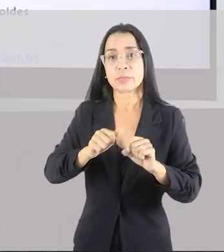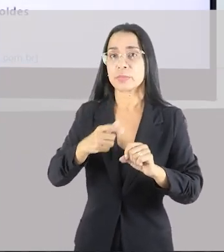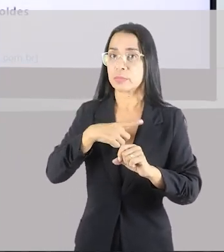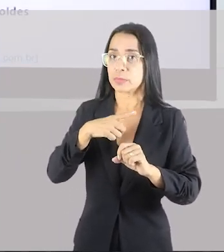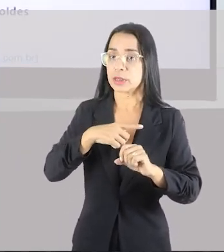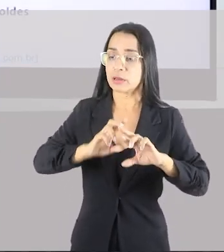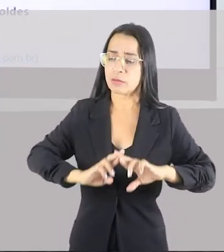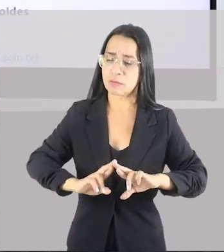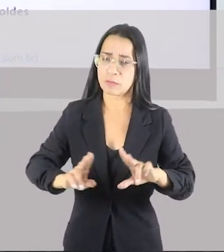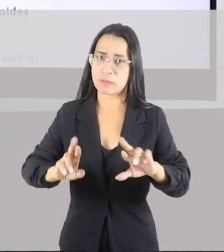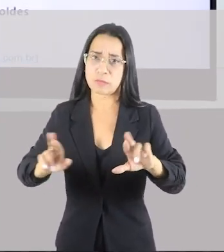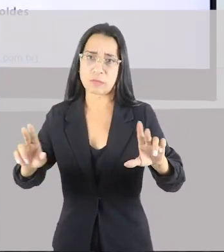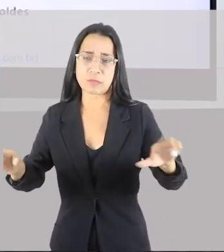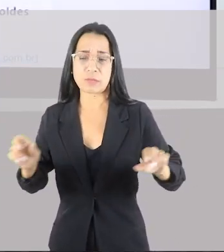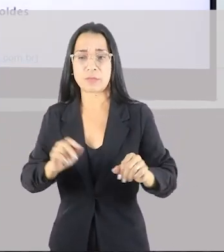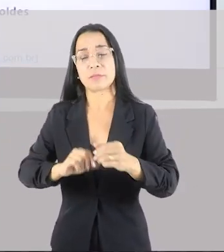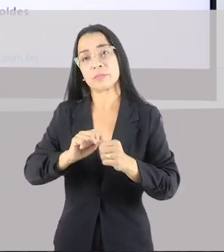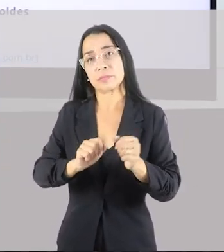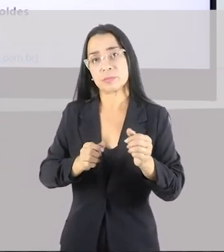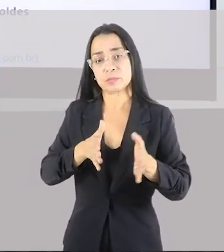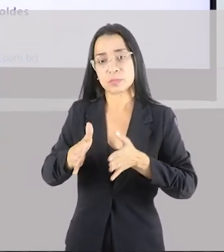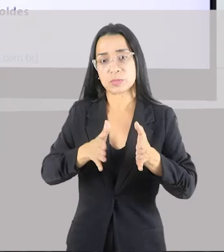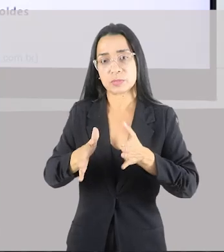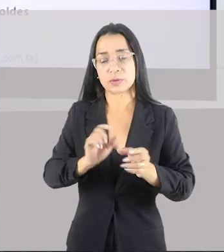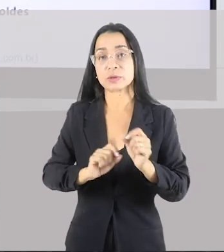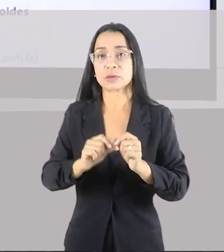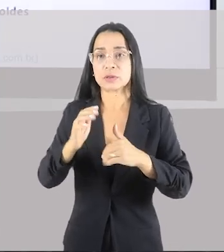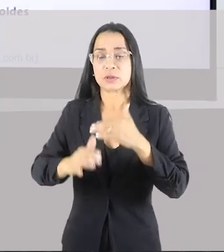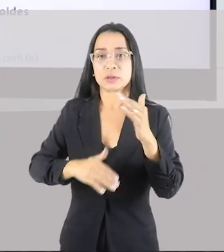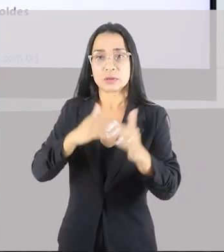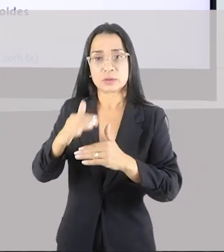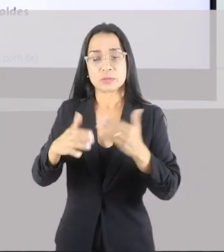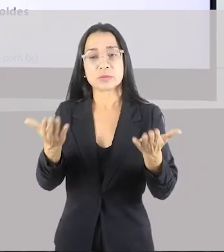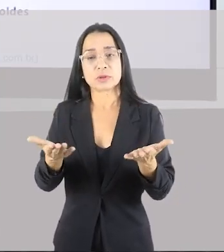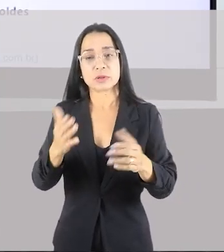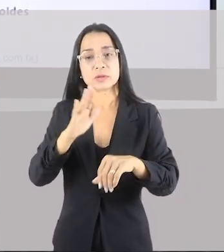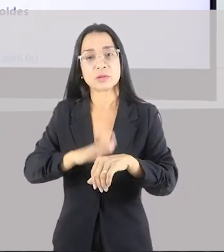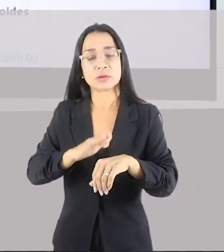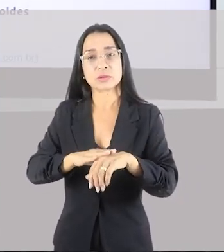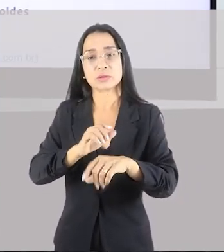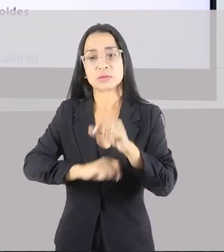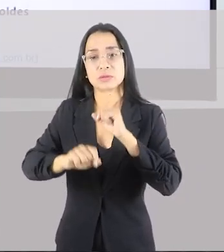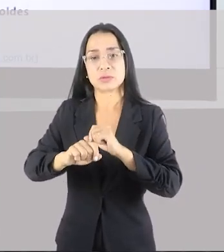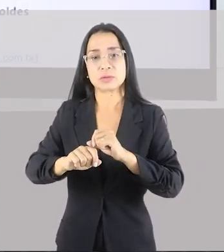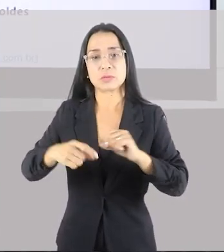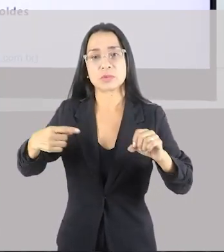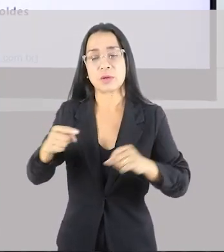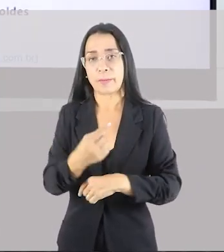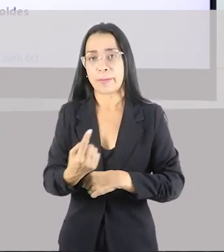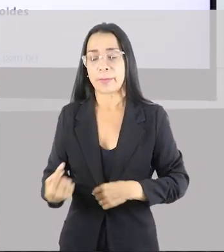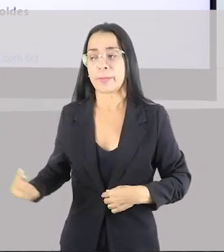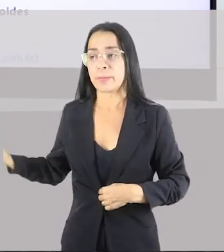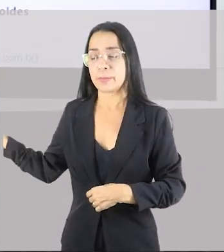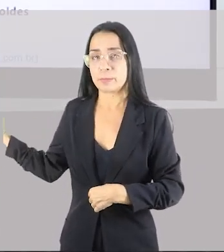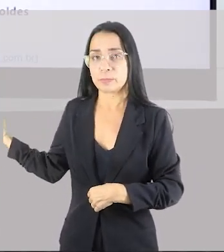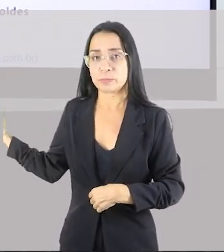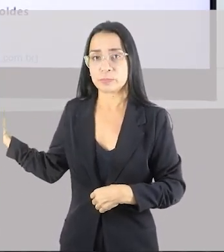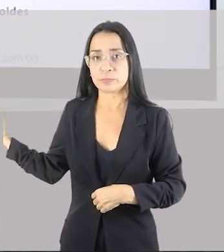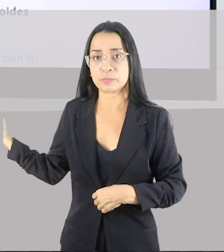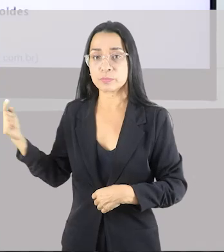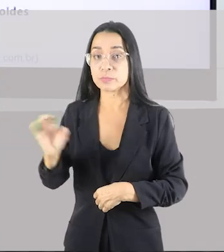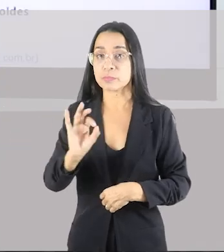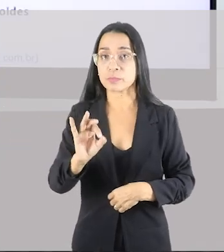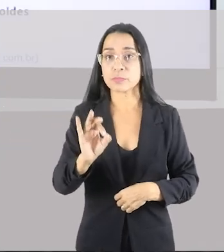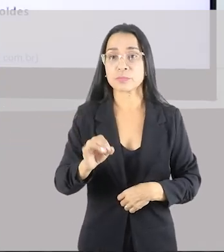gente vai observar para a formação do espermatozoide, a gente vai chamar de espermatogênese, tá certo? Você